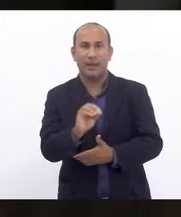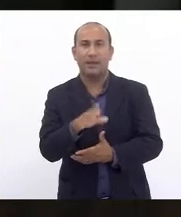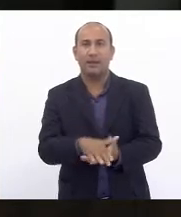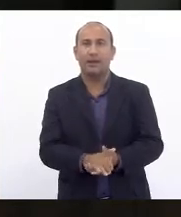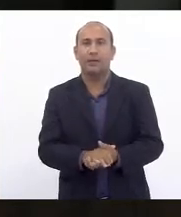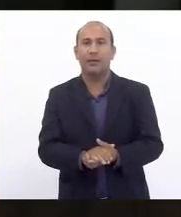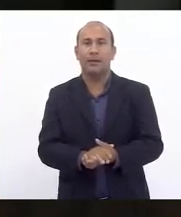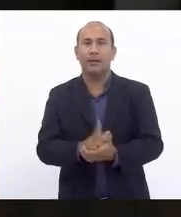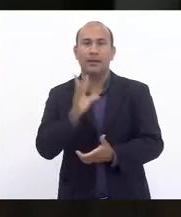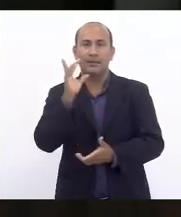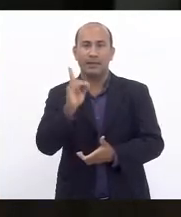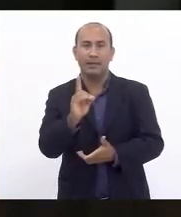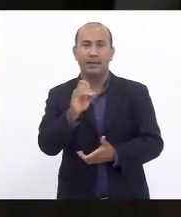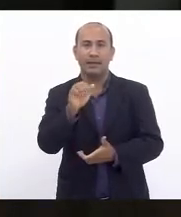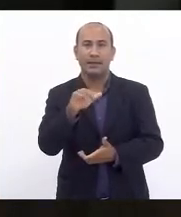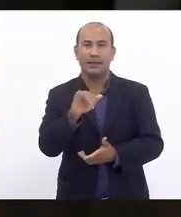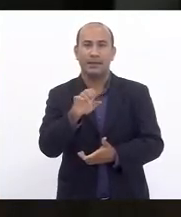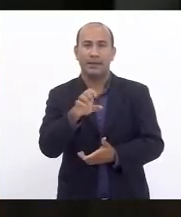Mota.